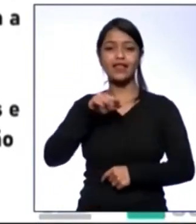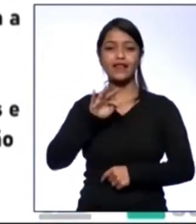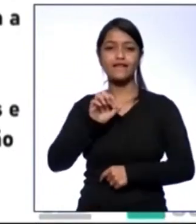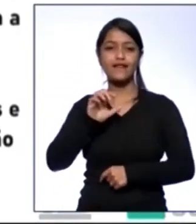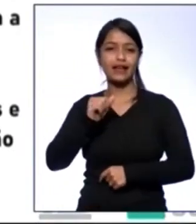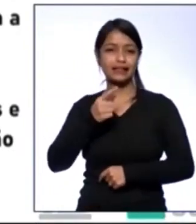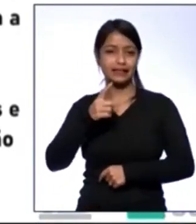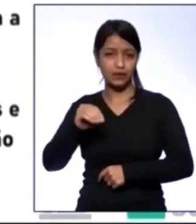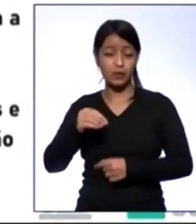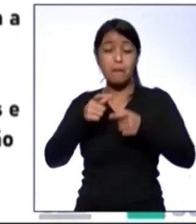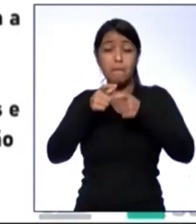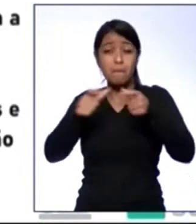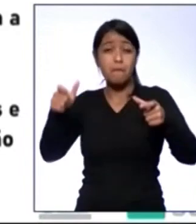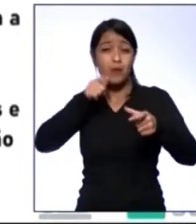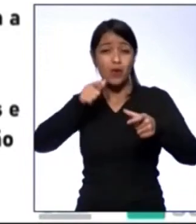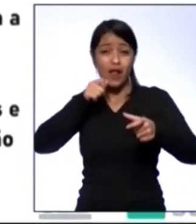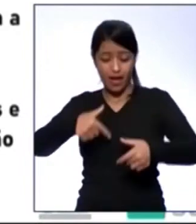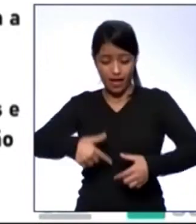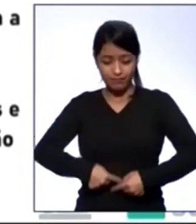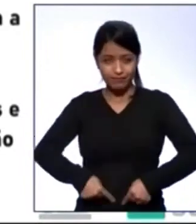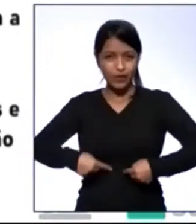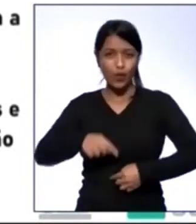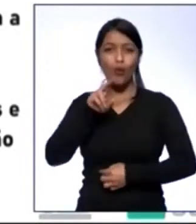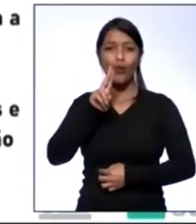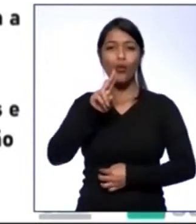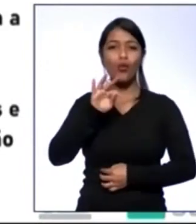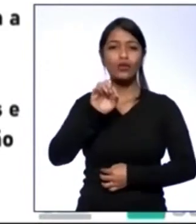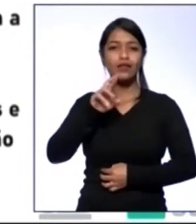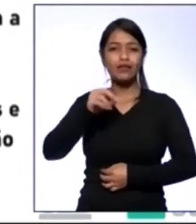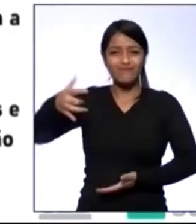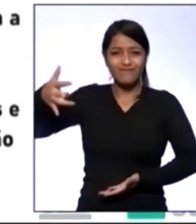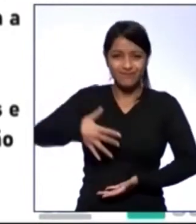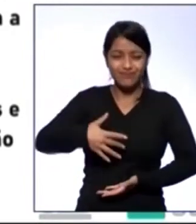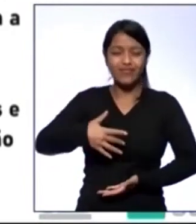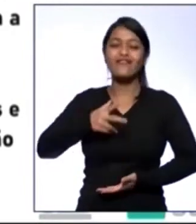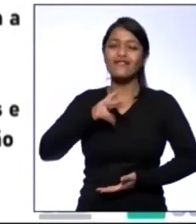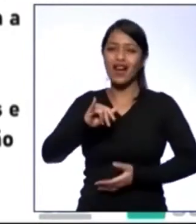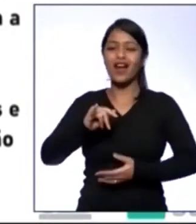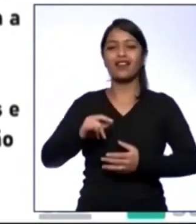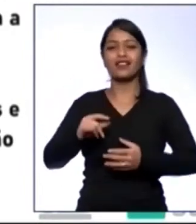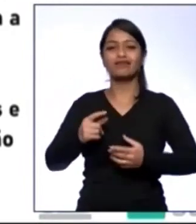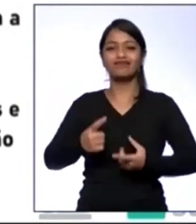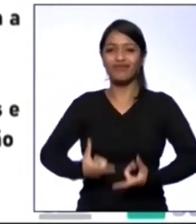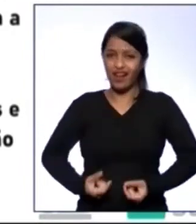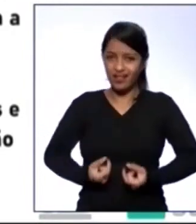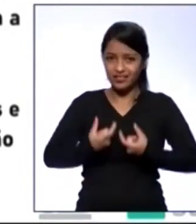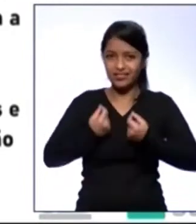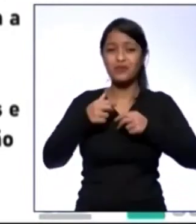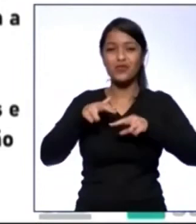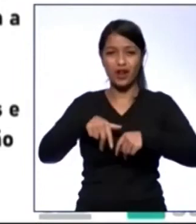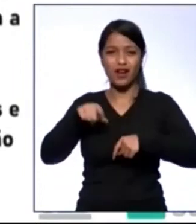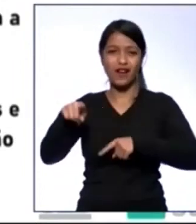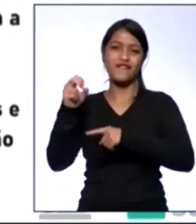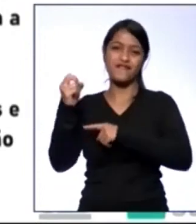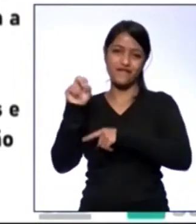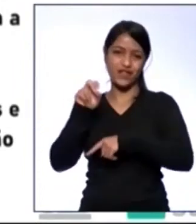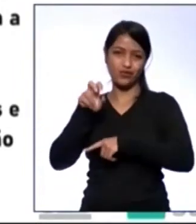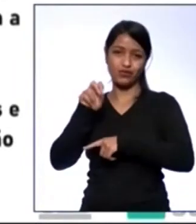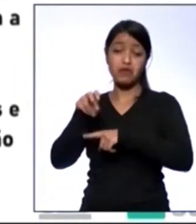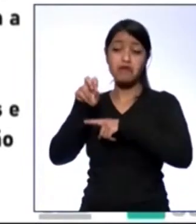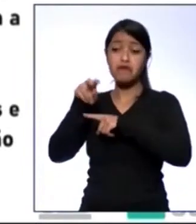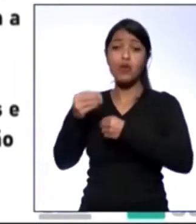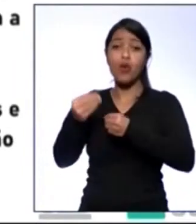colo de útero nas mulheres. O vírus pode entrar pela pele ou por mucosas do corpo, o